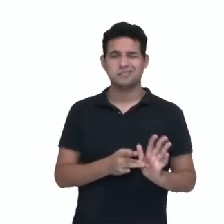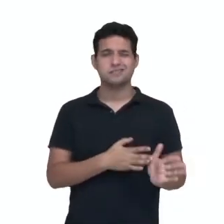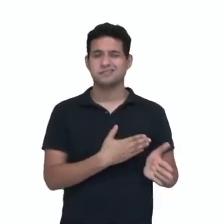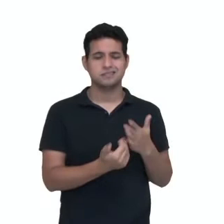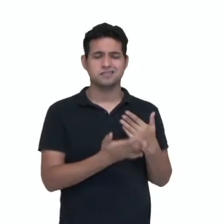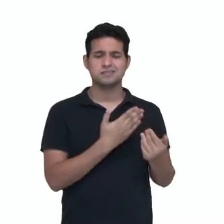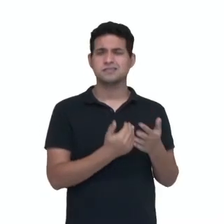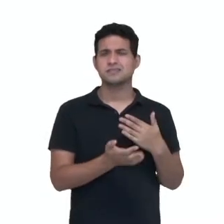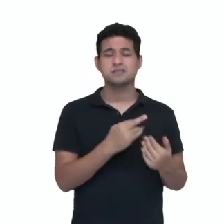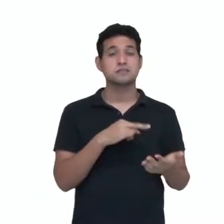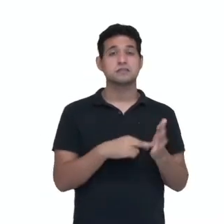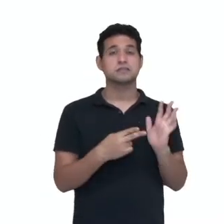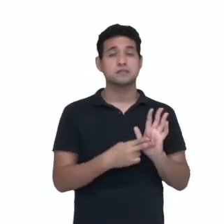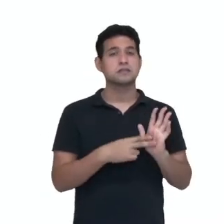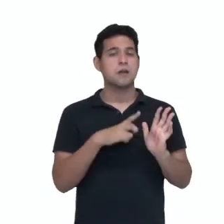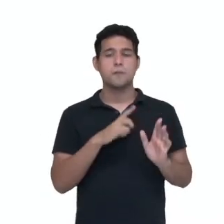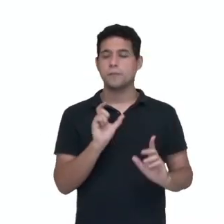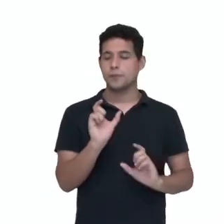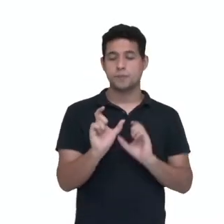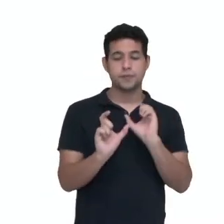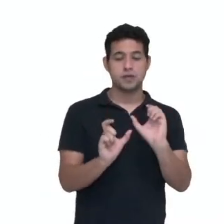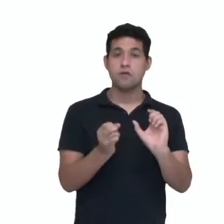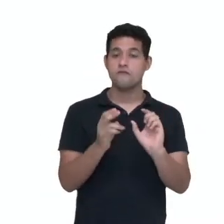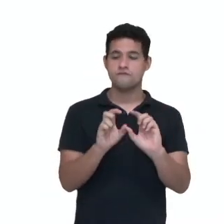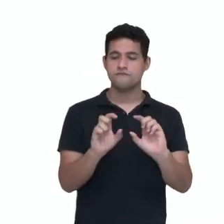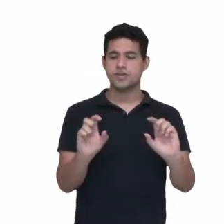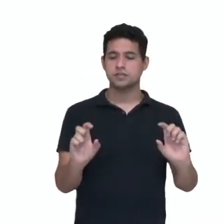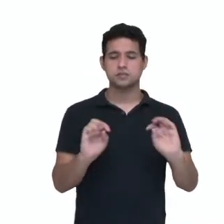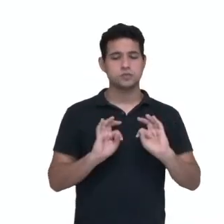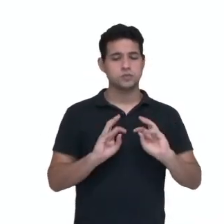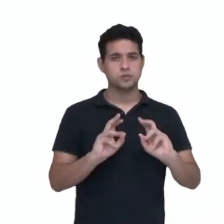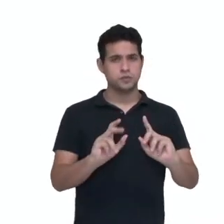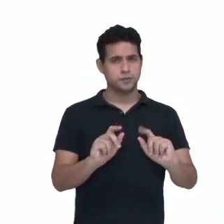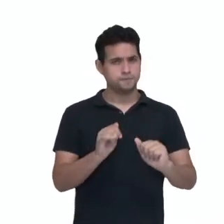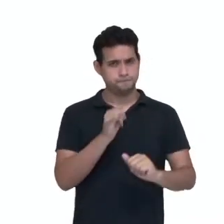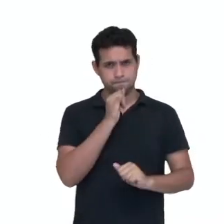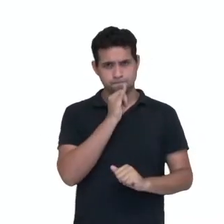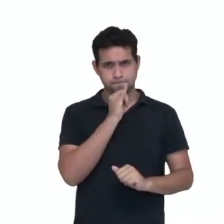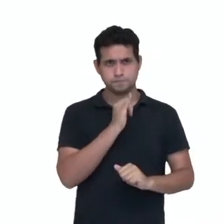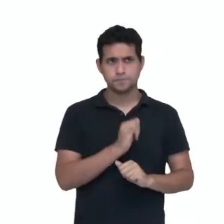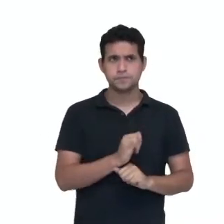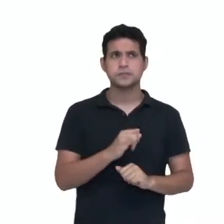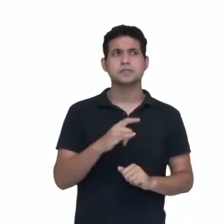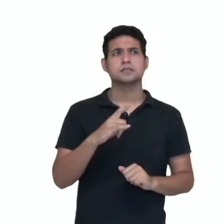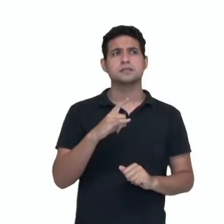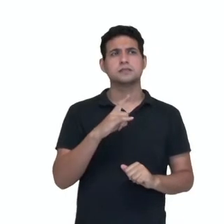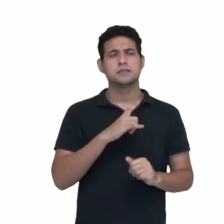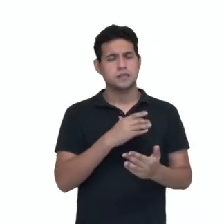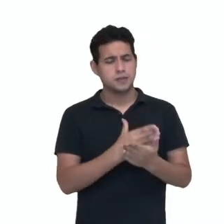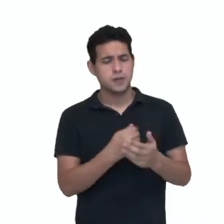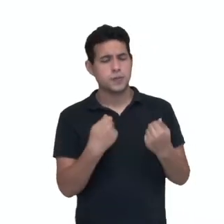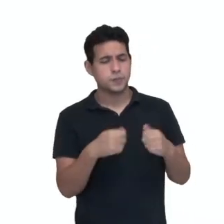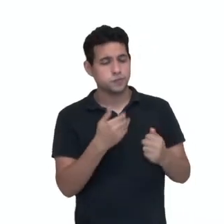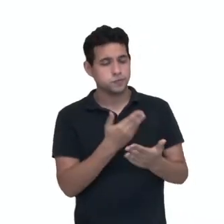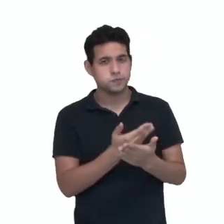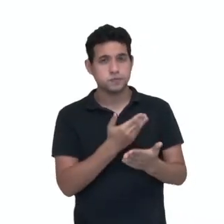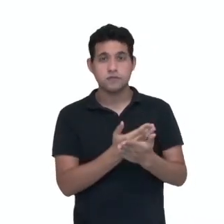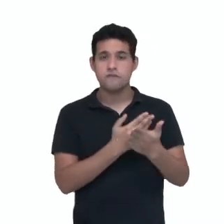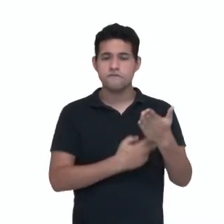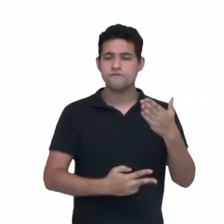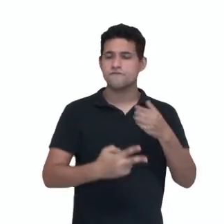se estos são conceptos, são palavras ou frases inteiras. Exemplo: para o examen, tenéis que estudar os